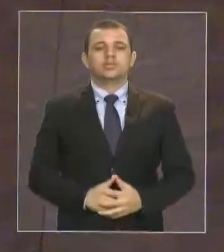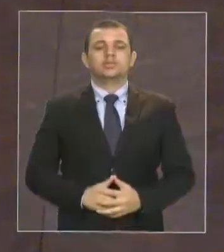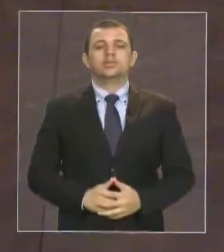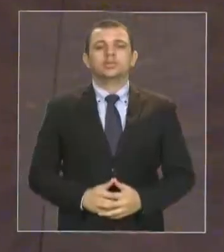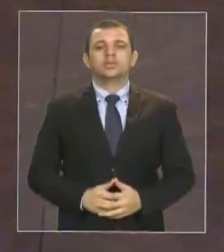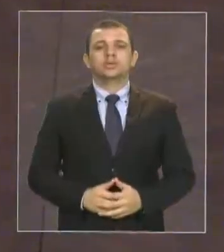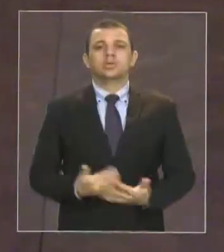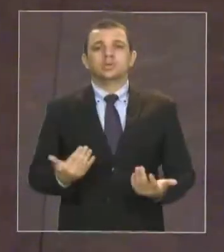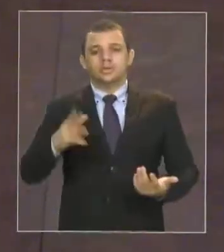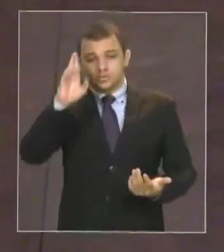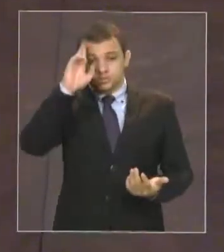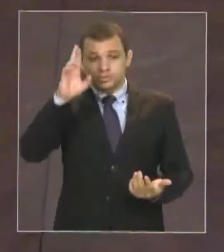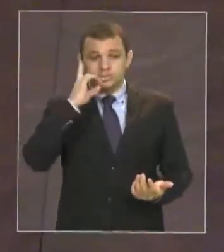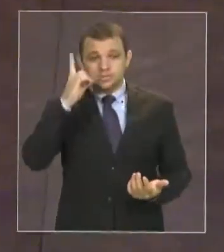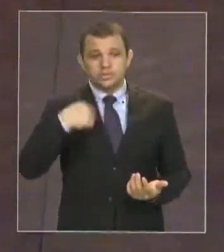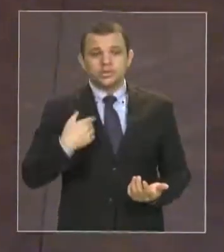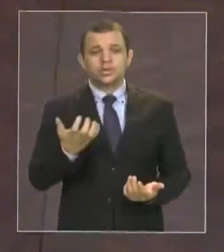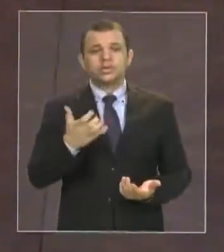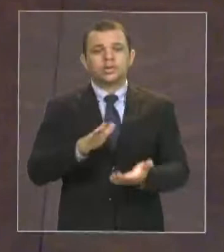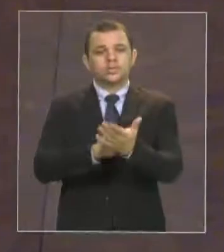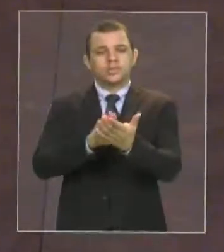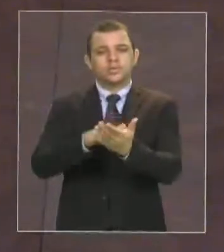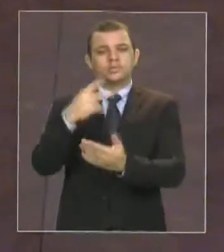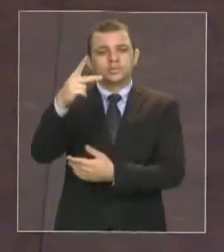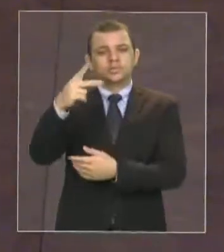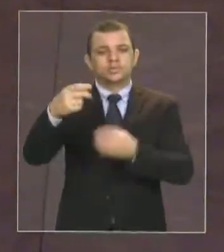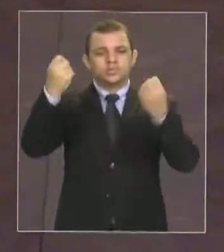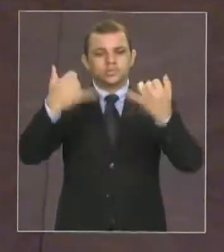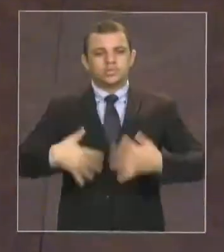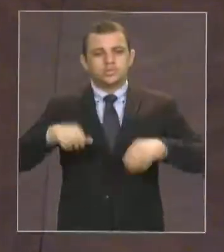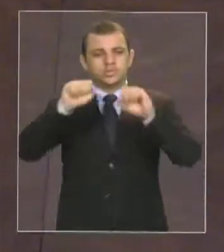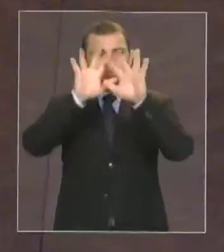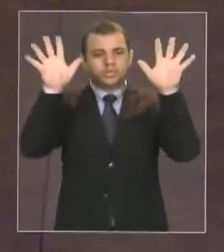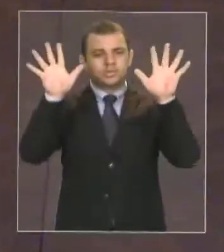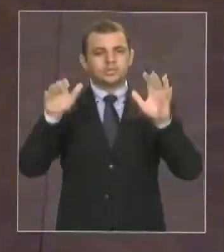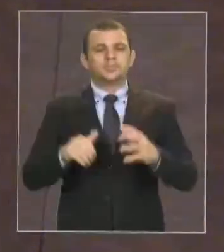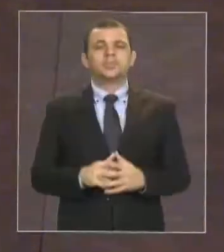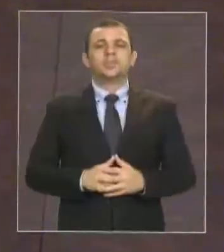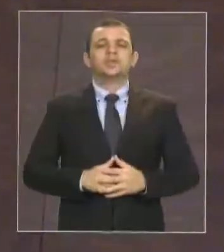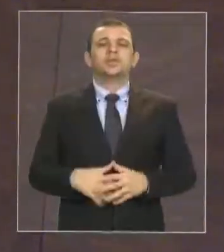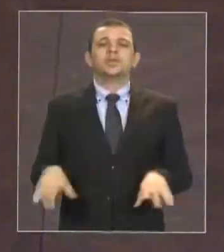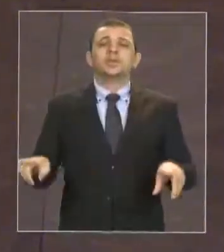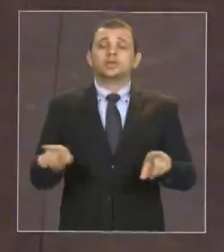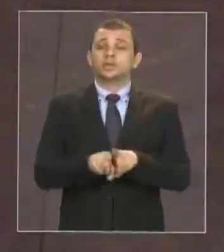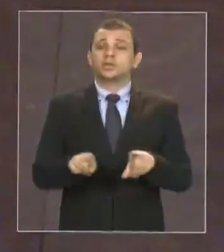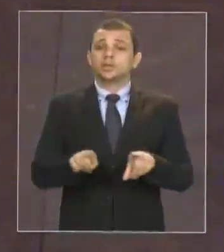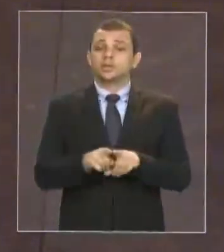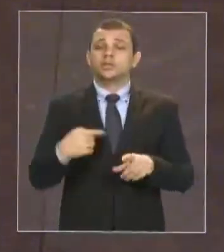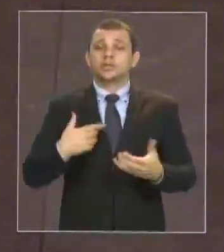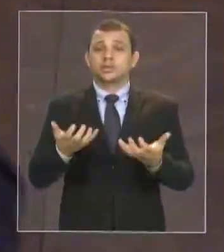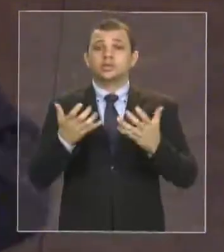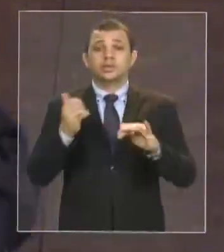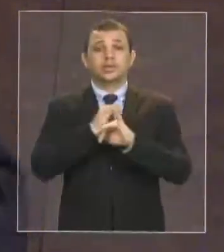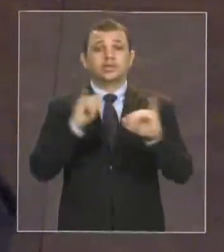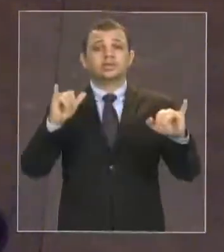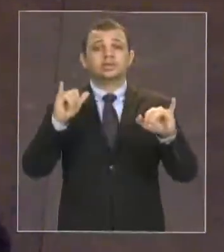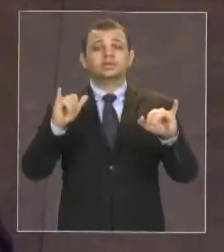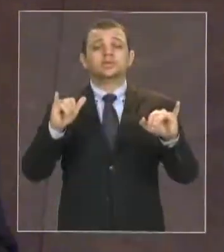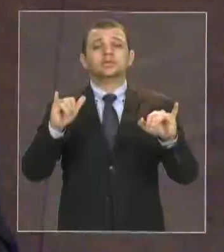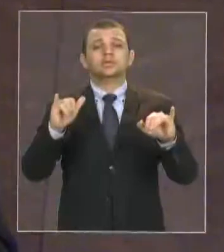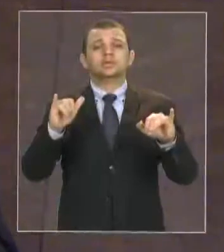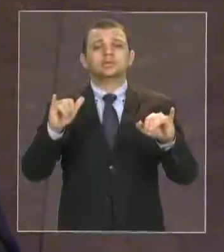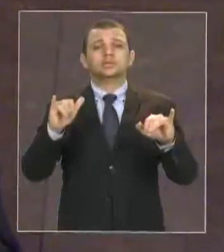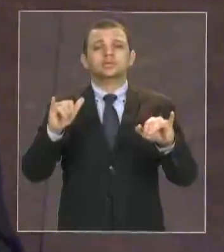Deputado, eu gostaria só de parabenizar pelos esclarecimentos e dizer ao mesmo tempo